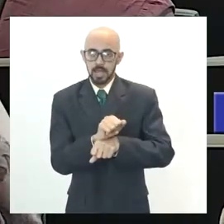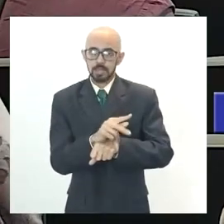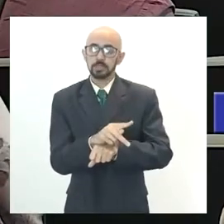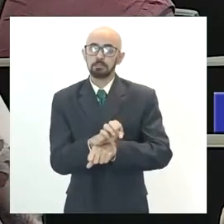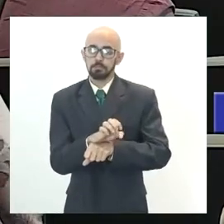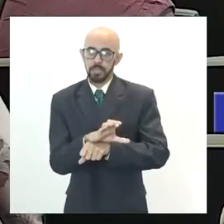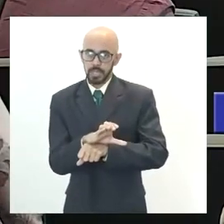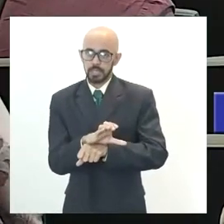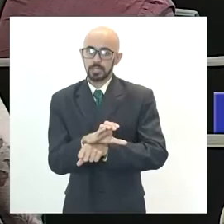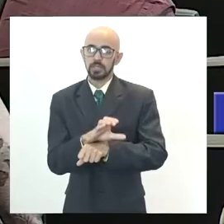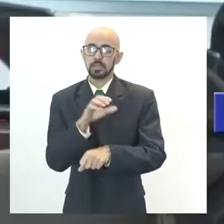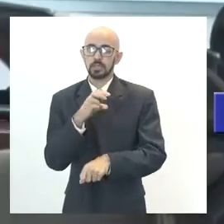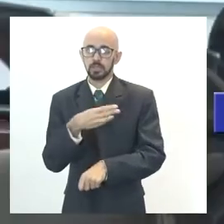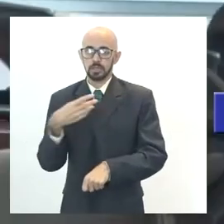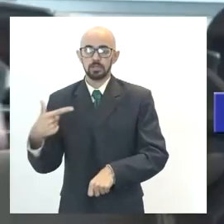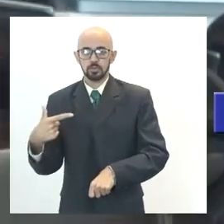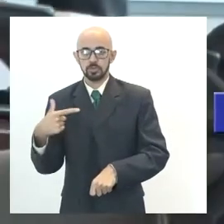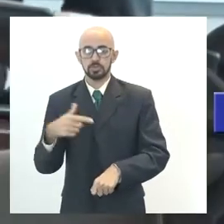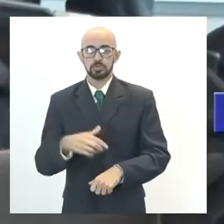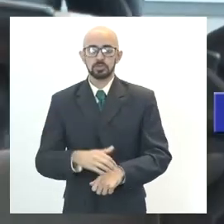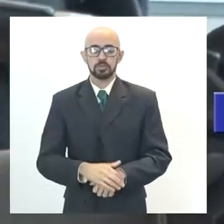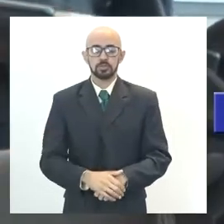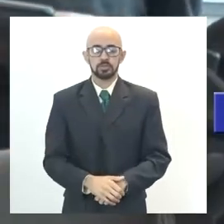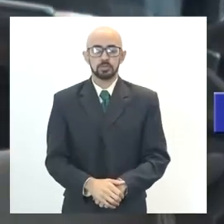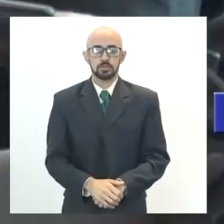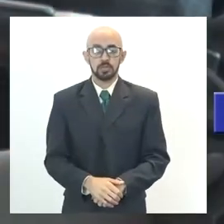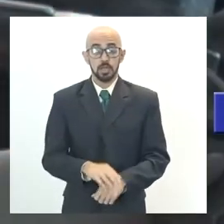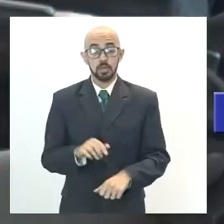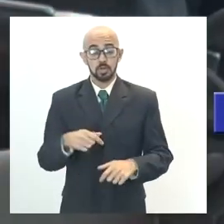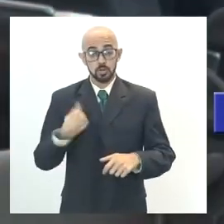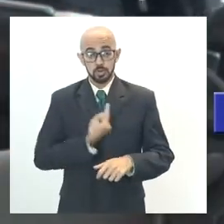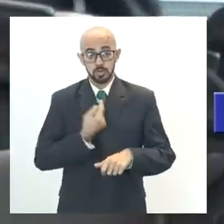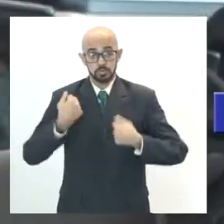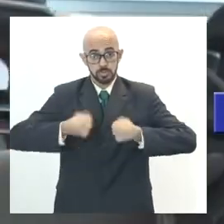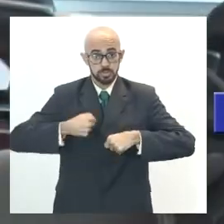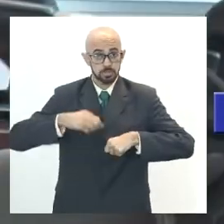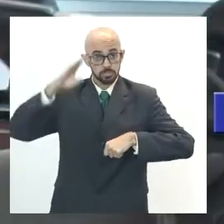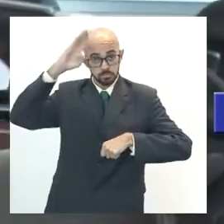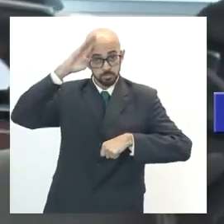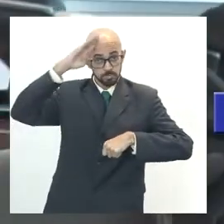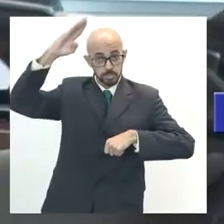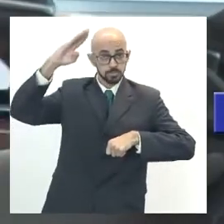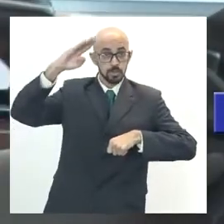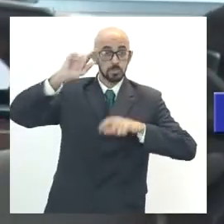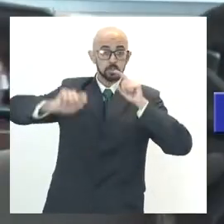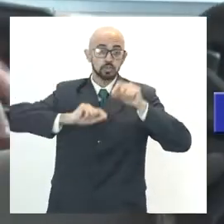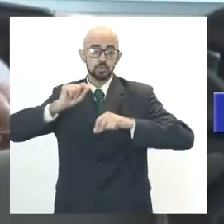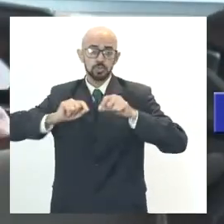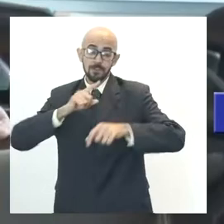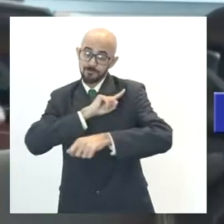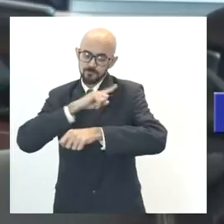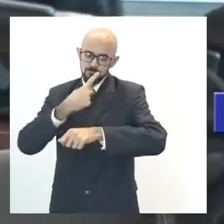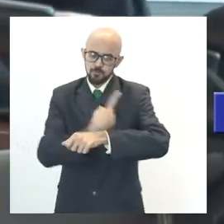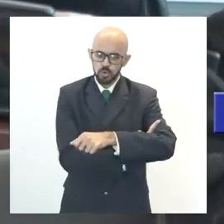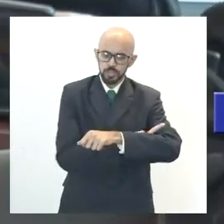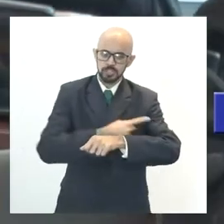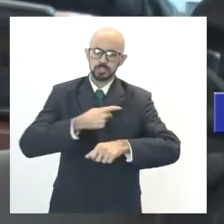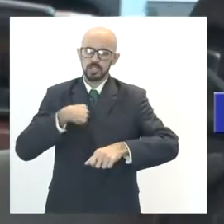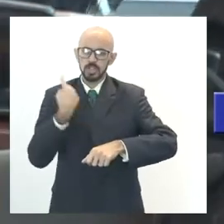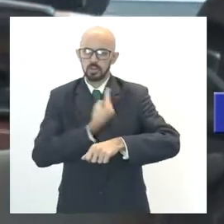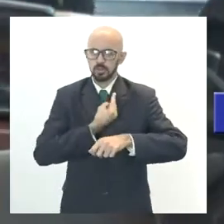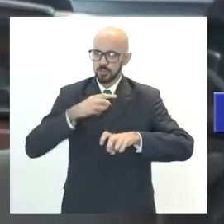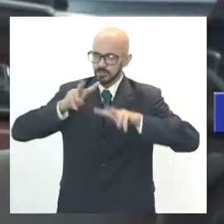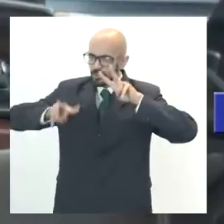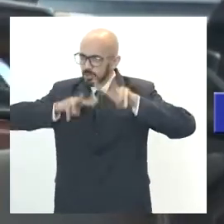constitucional 32 então nós precisamos principalmente fortalecer a nossa visão a nossa posição